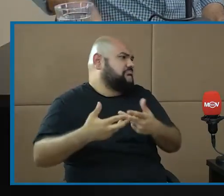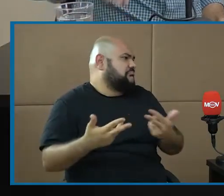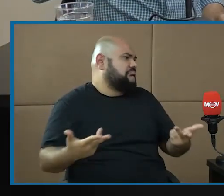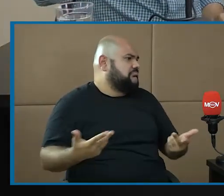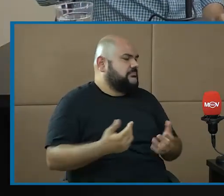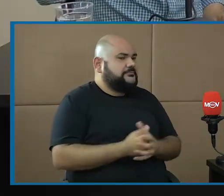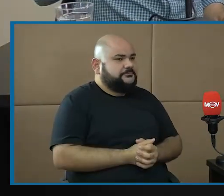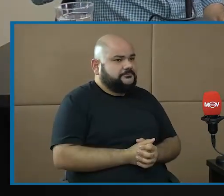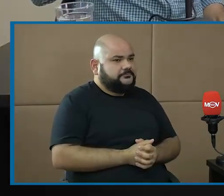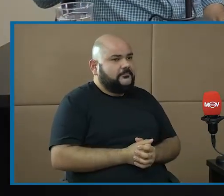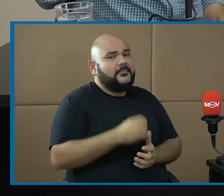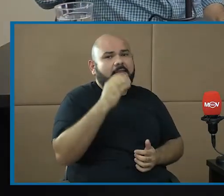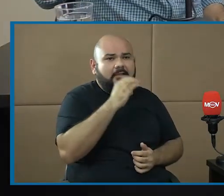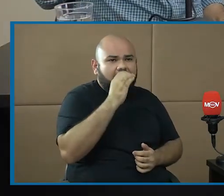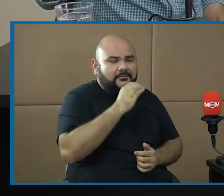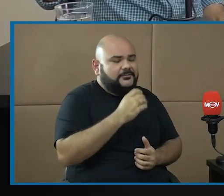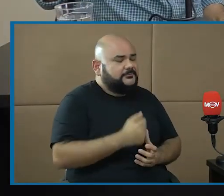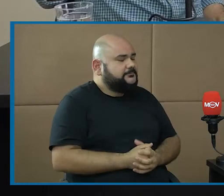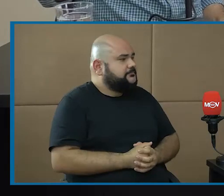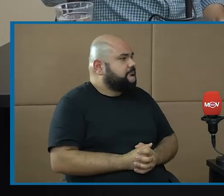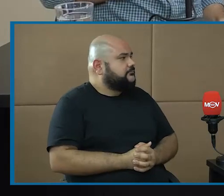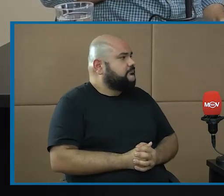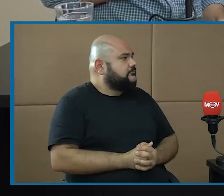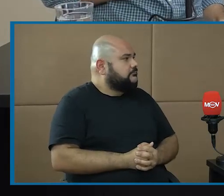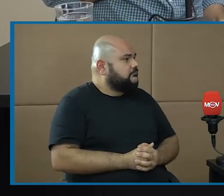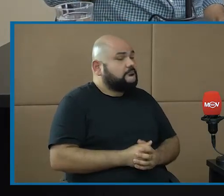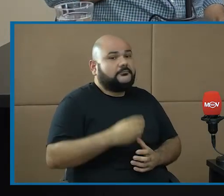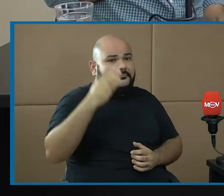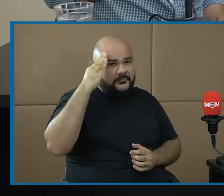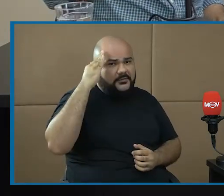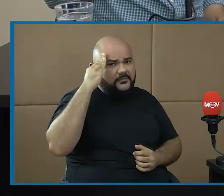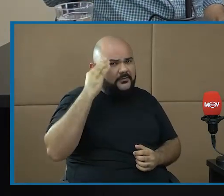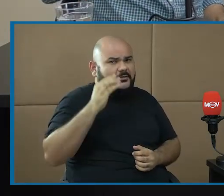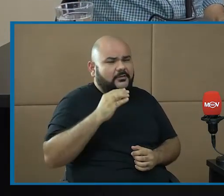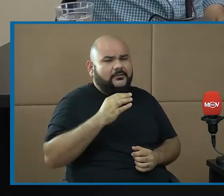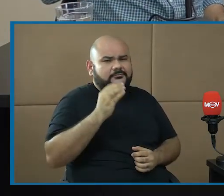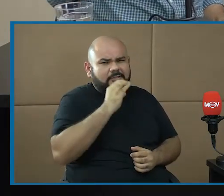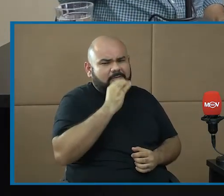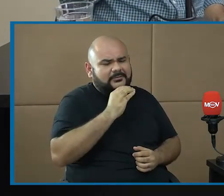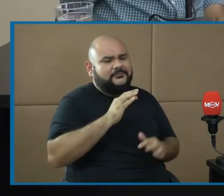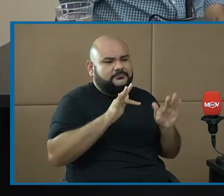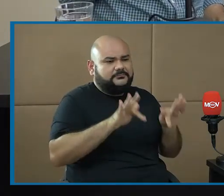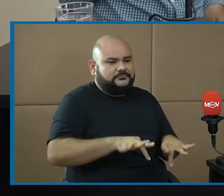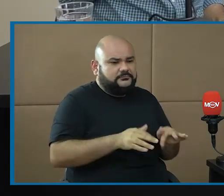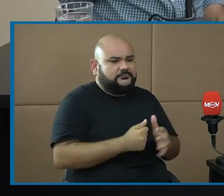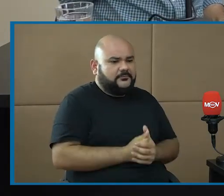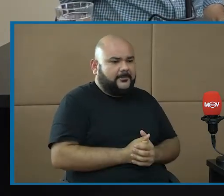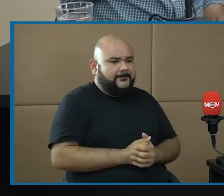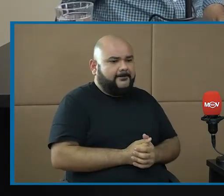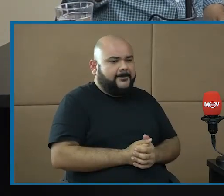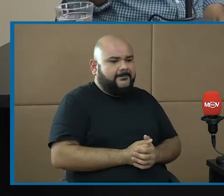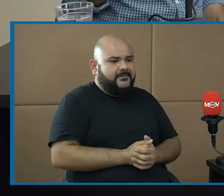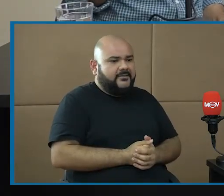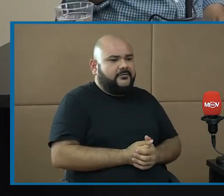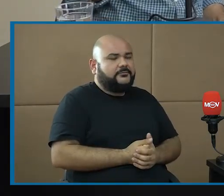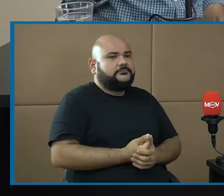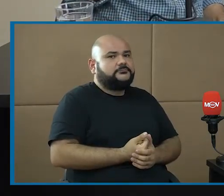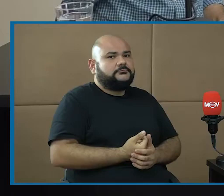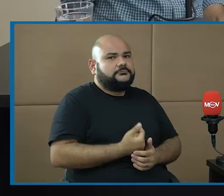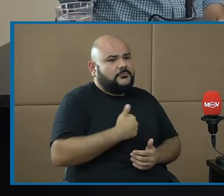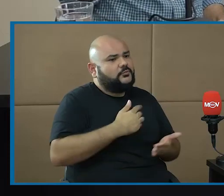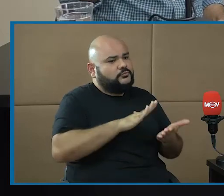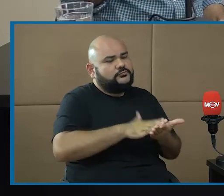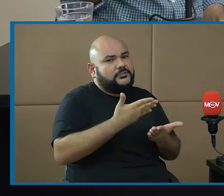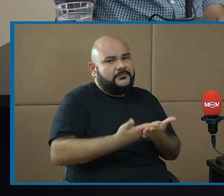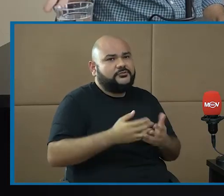Ok. Rapidinho, Bruno, a gente está terminando já, rapidinho. Você é intérprete, você interpreta shows. E